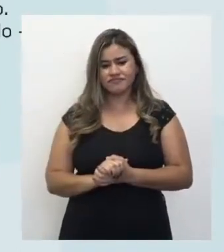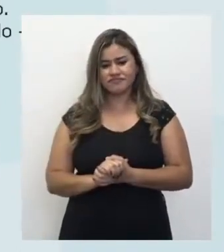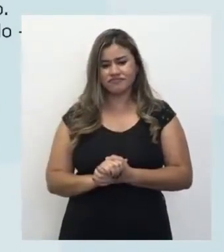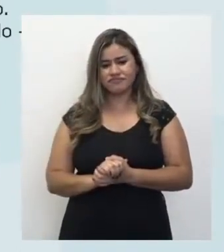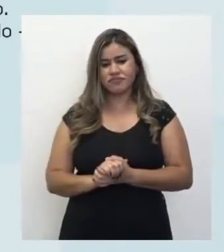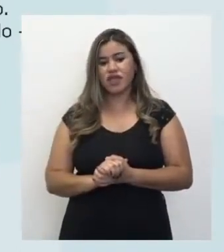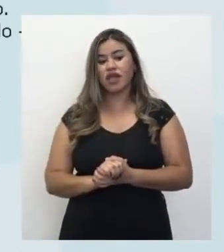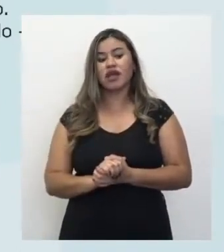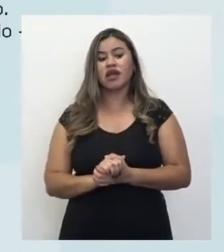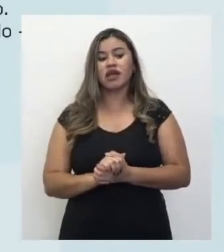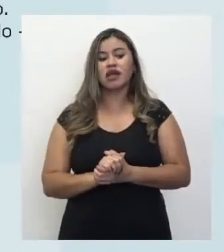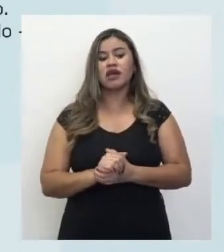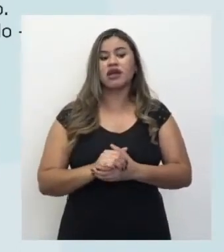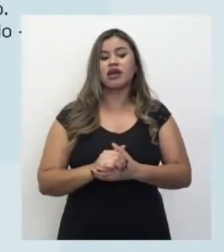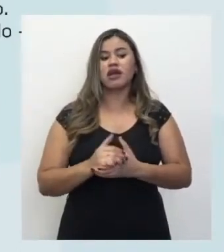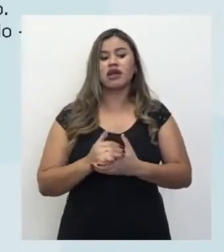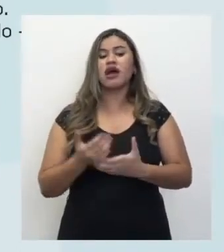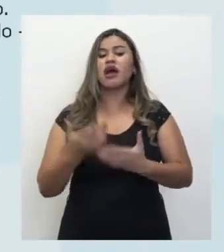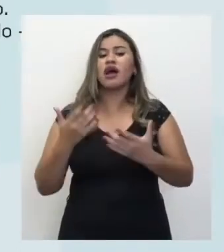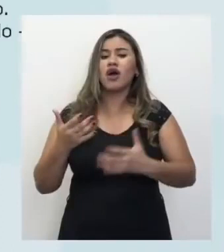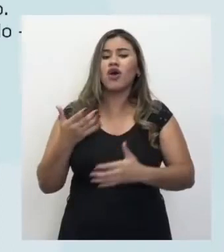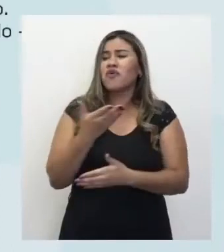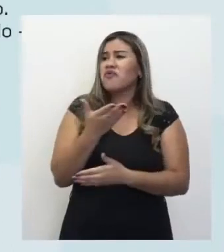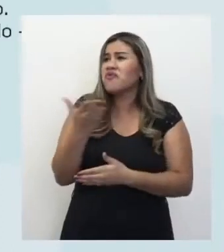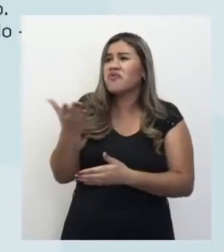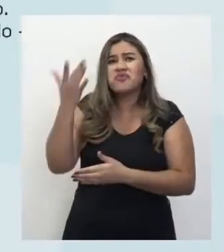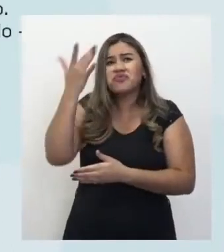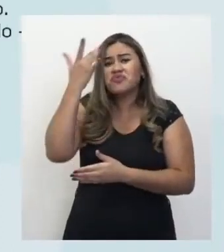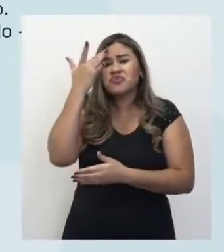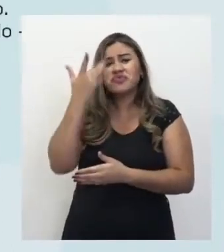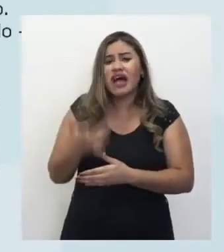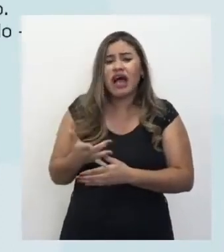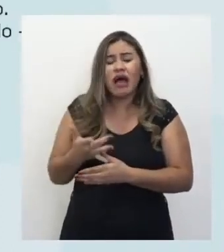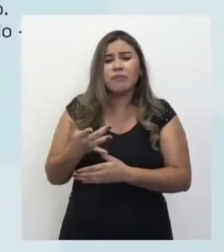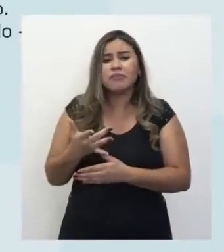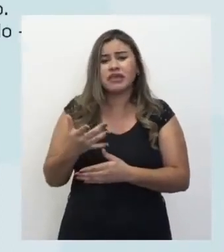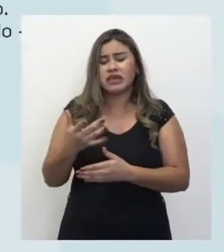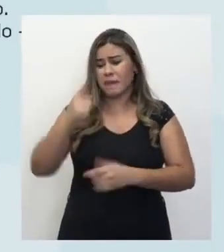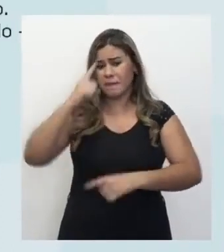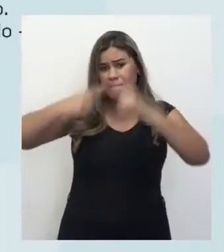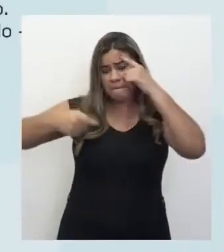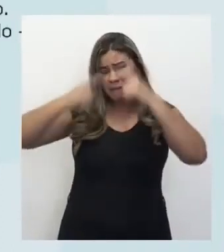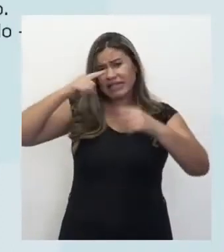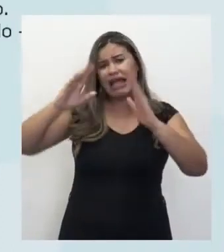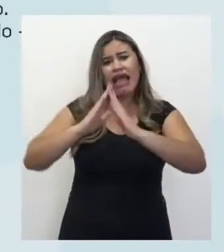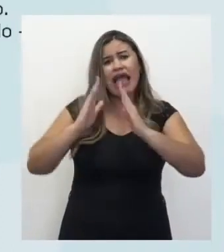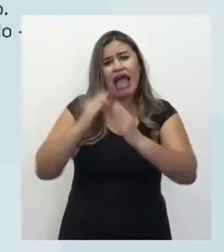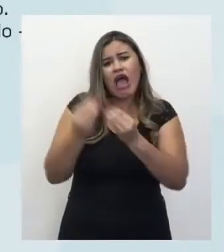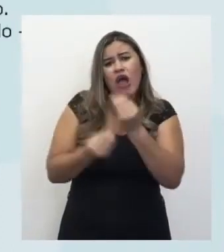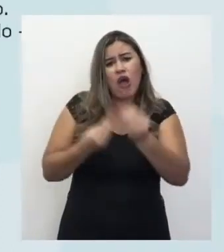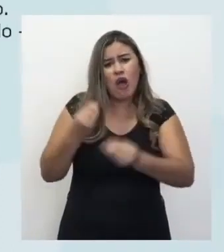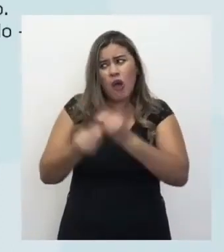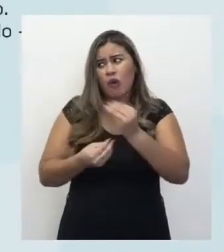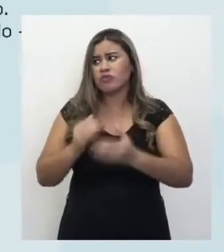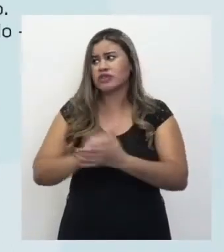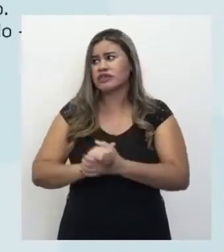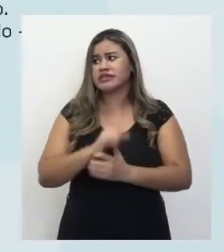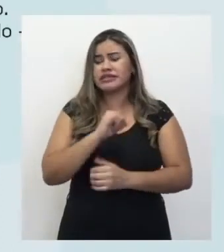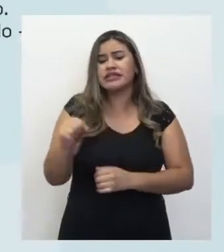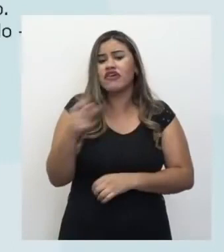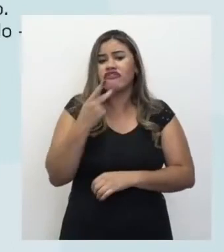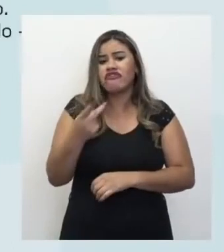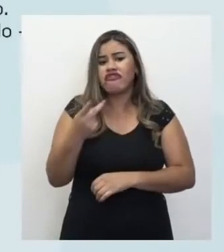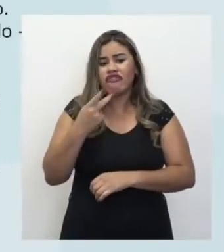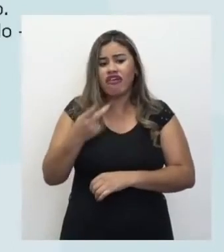isso? Vós não haveis de mandar em casa somente um pelo. Se eu disser, isto é